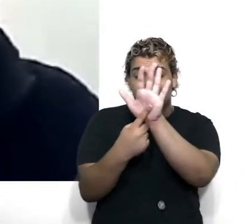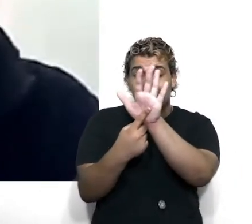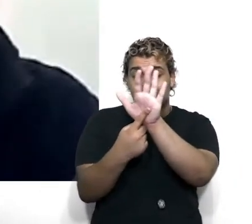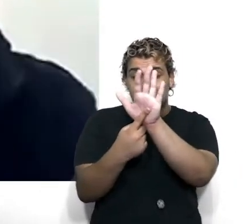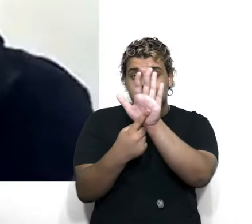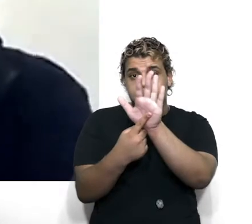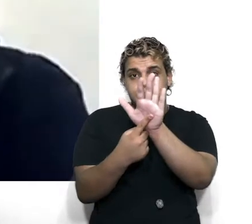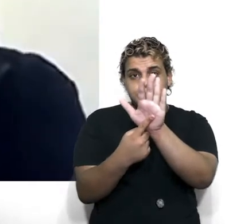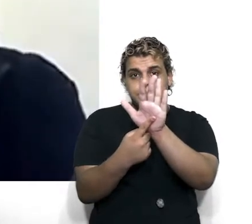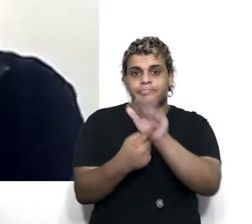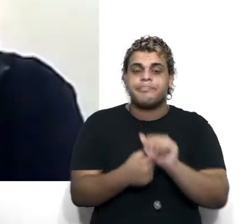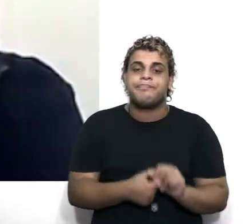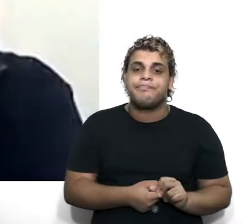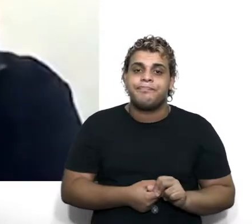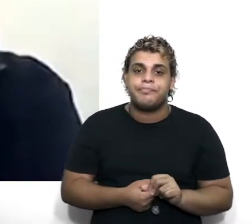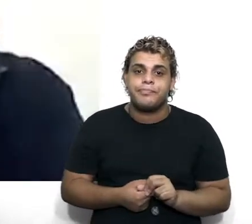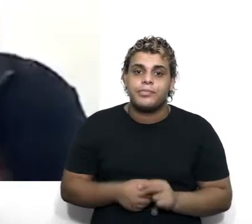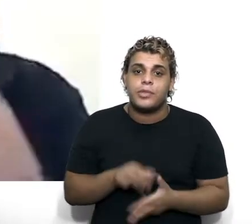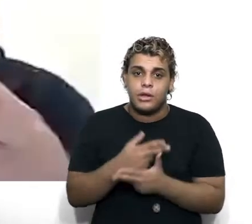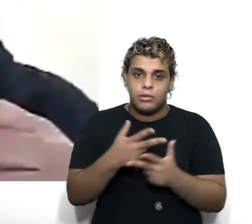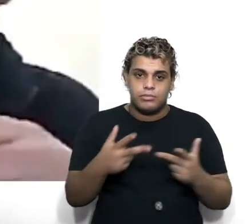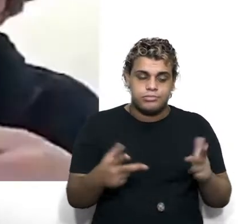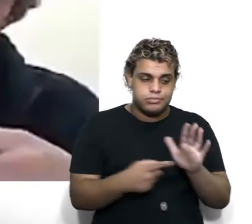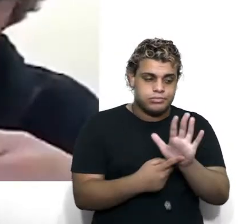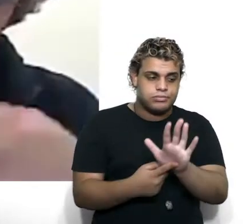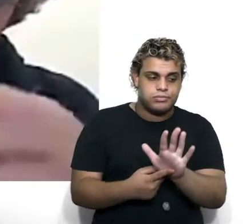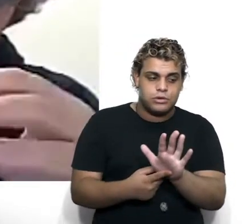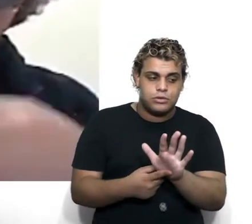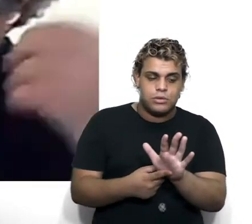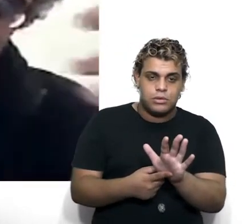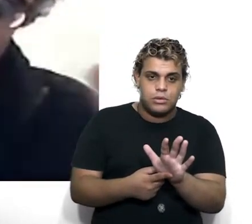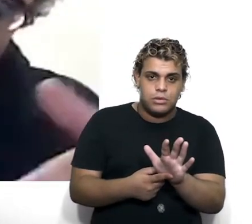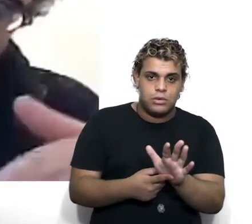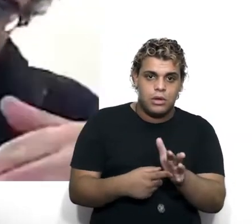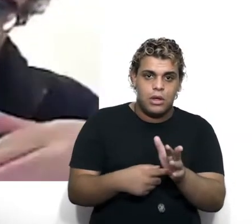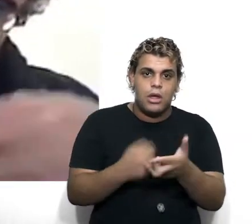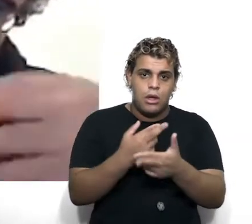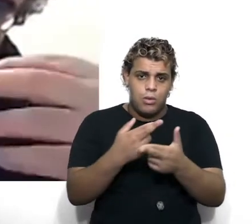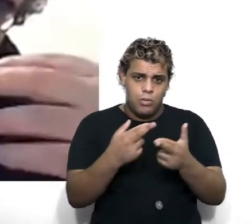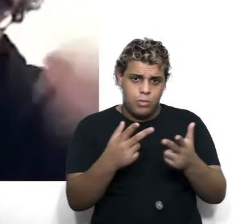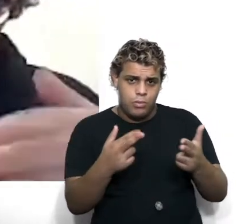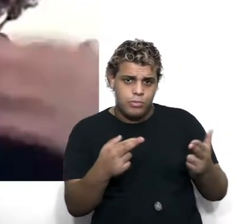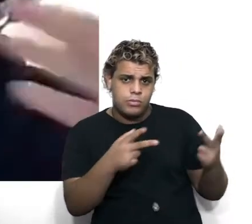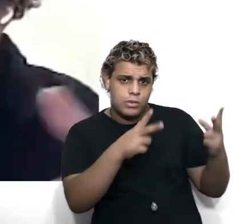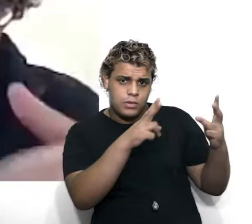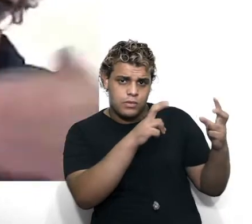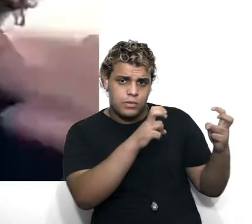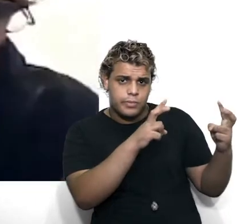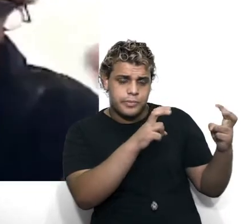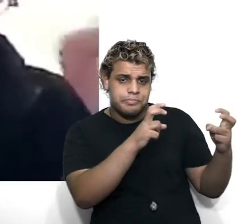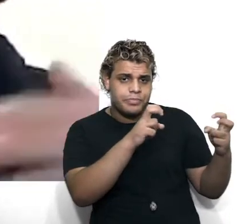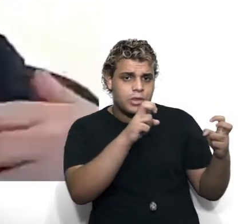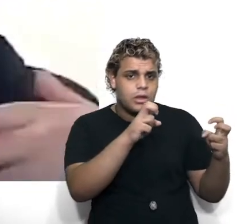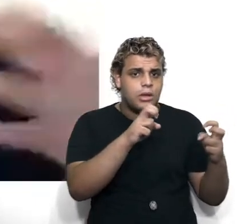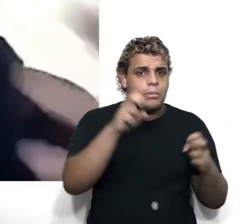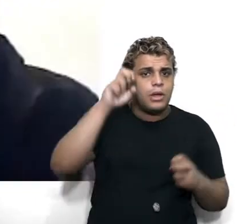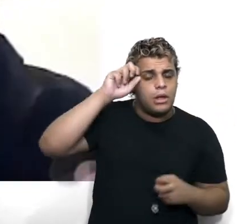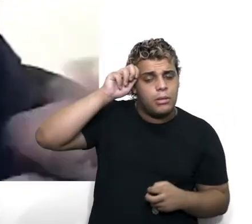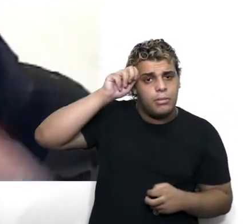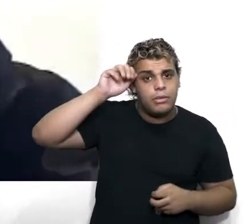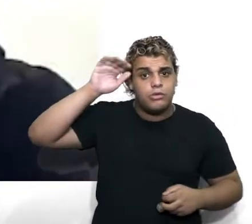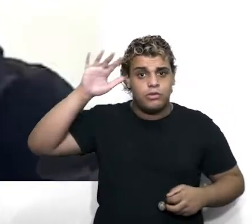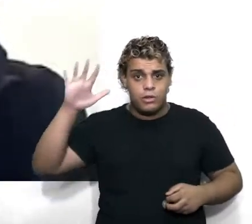é escrito de fragmentos, tem pequenos fragmentos sobre a imaginação, o amor, a dor, a